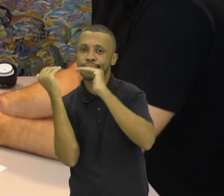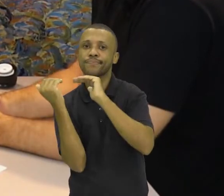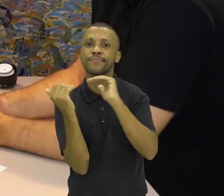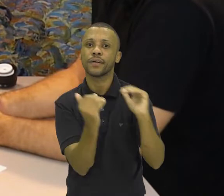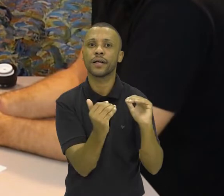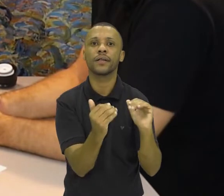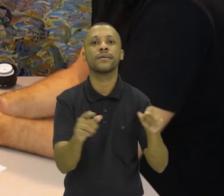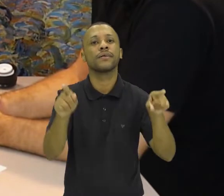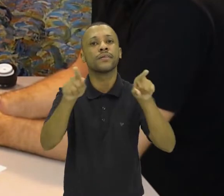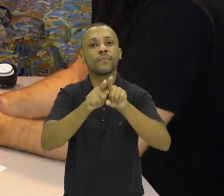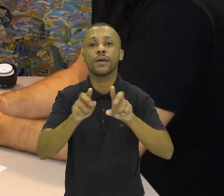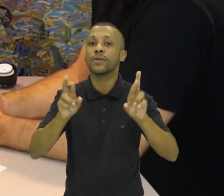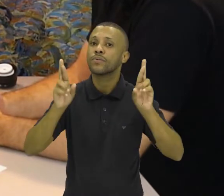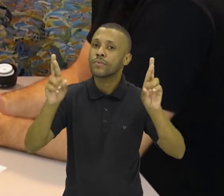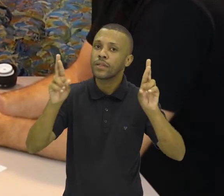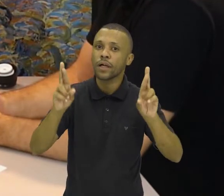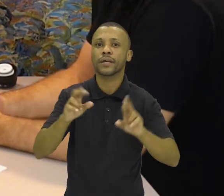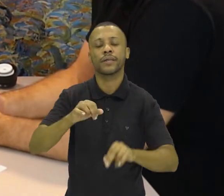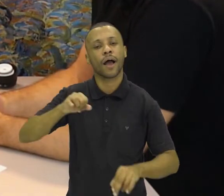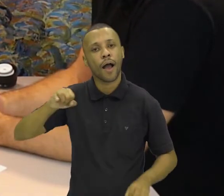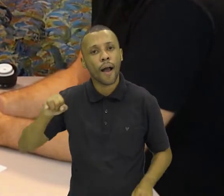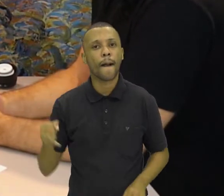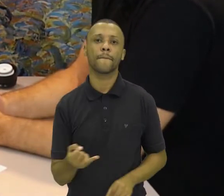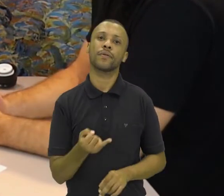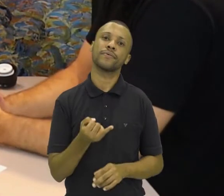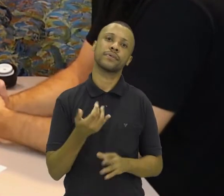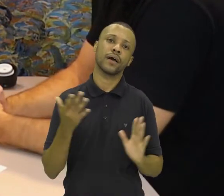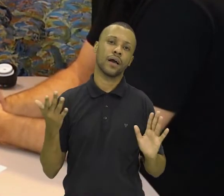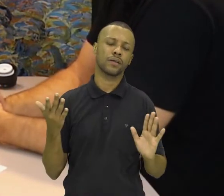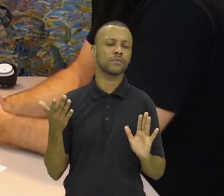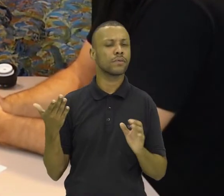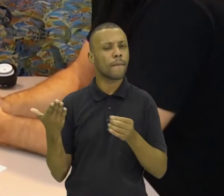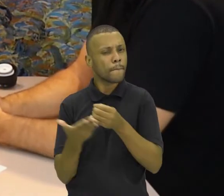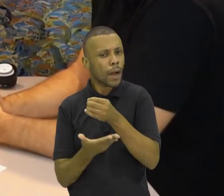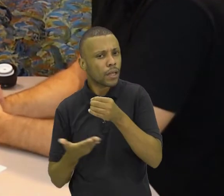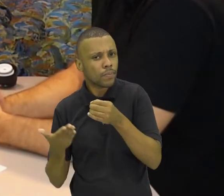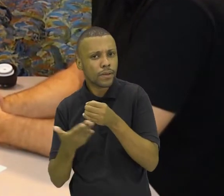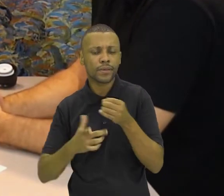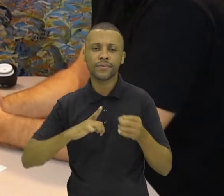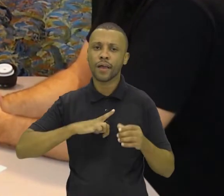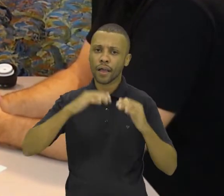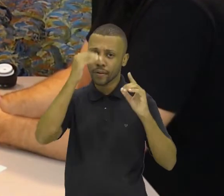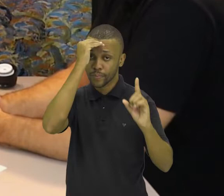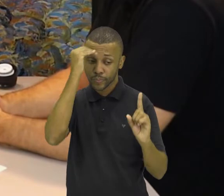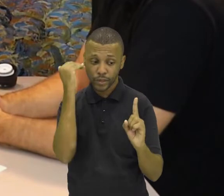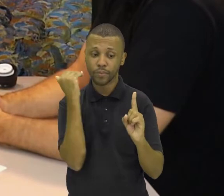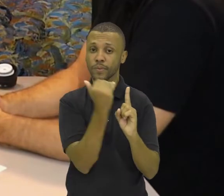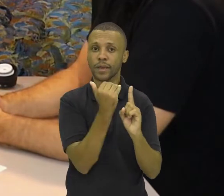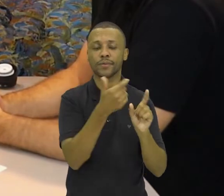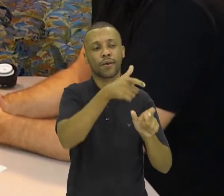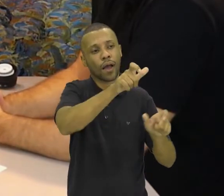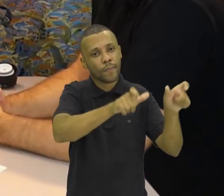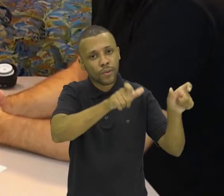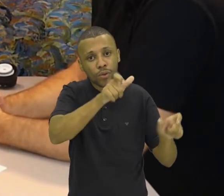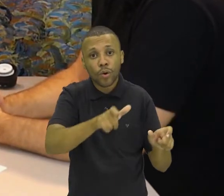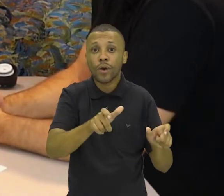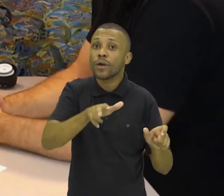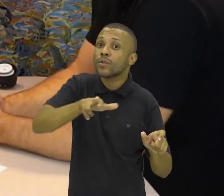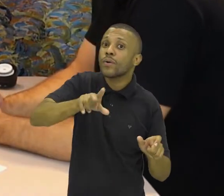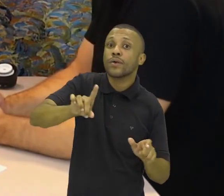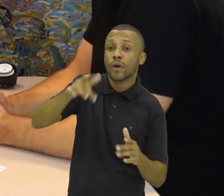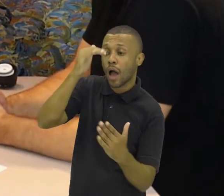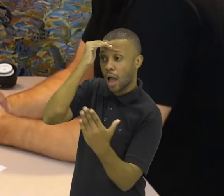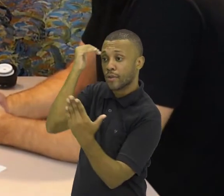para esperar que ela também seja respeitada, tá? E basicamente, se a gente tivesse respeito, não só respeito às